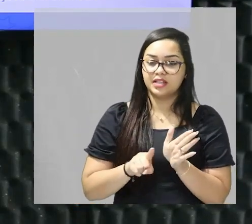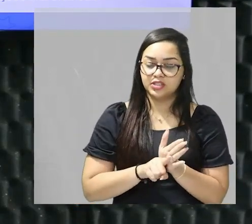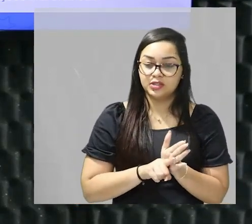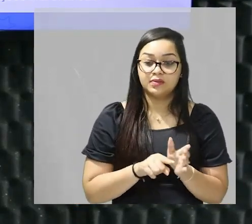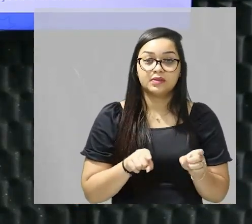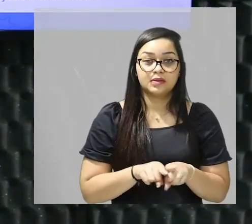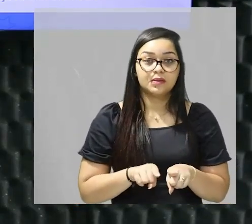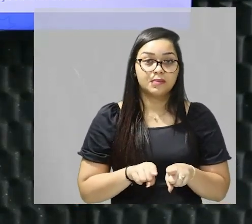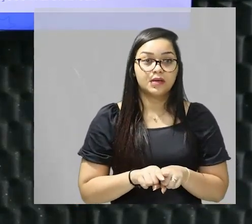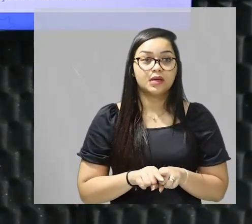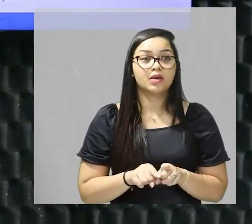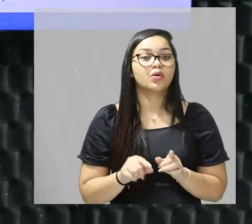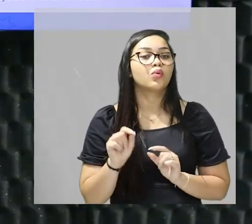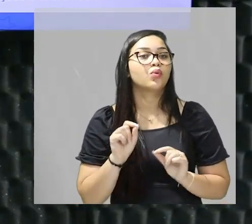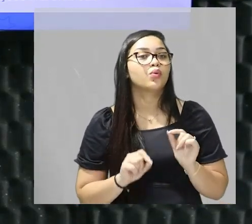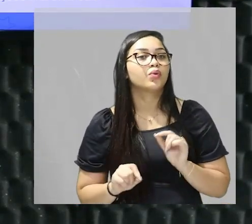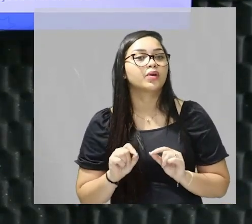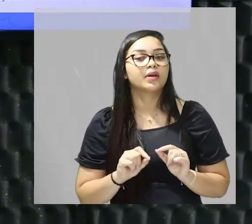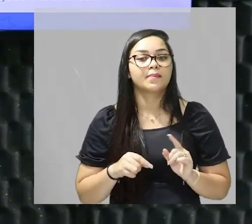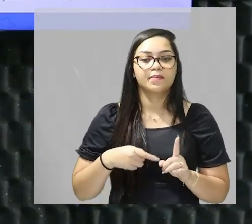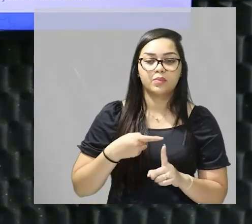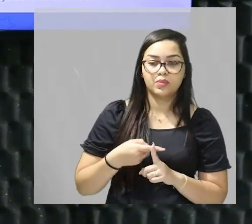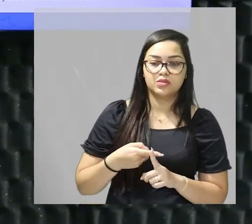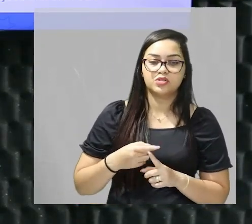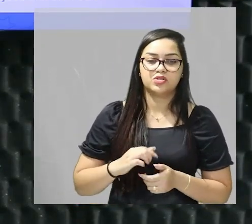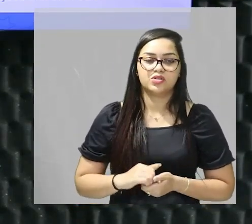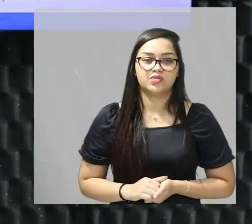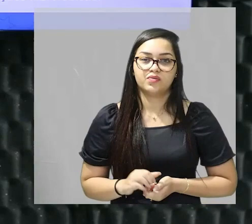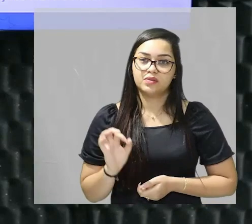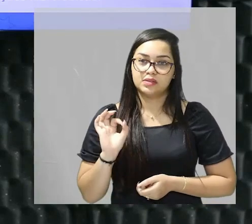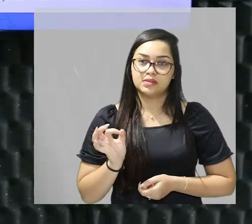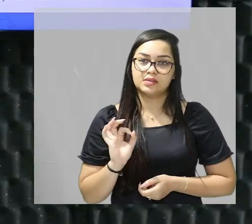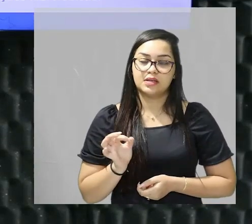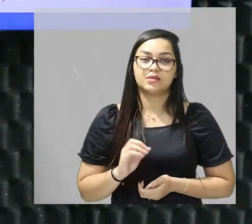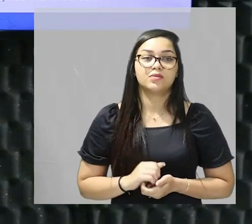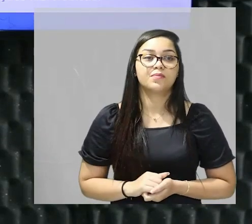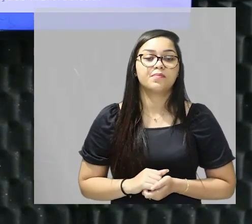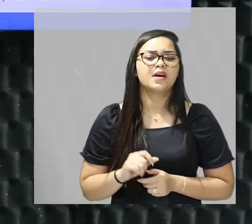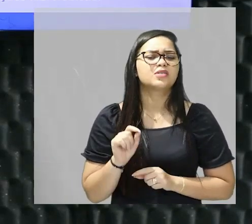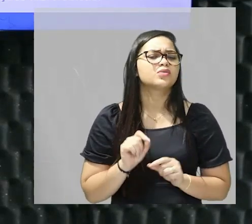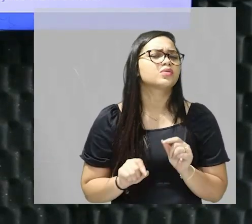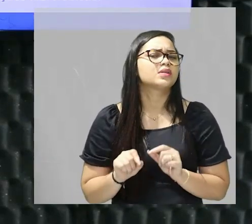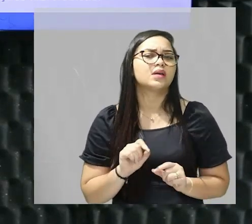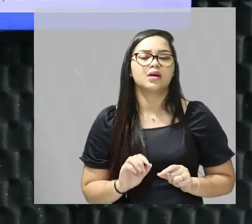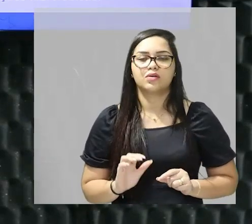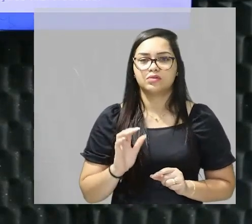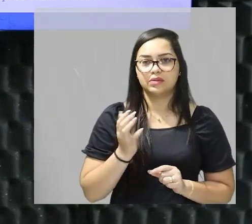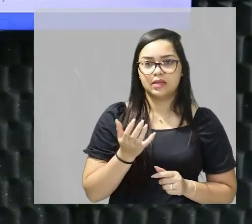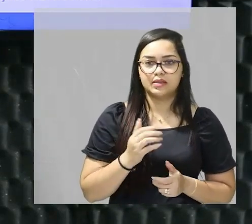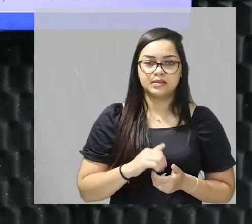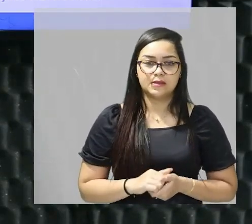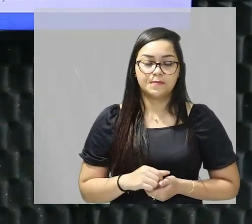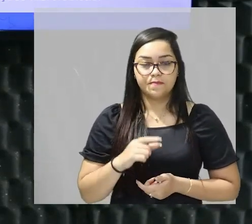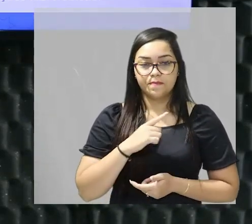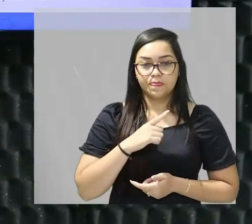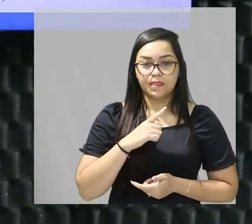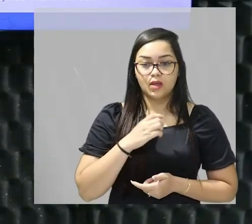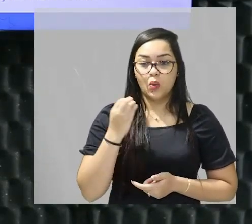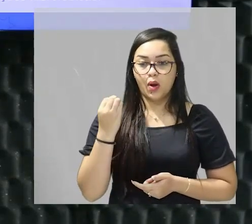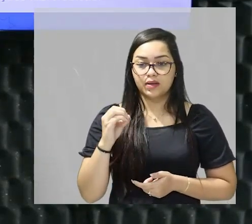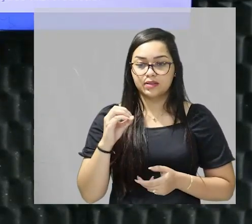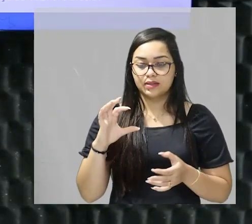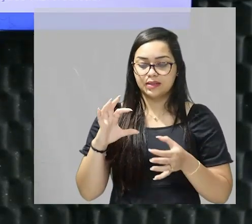hidrogênio, o polo positivo, ok? Mas o que acontece? Quando eu tenho o oxigênio